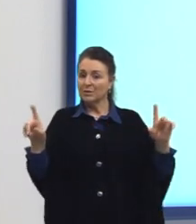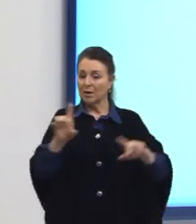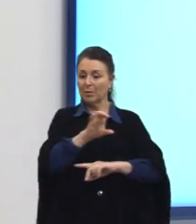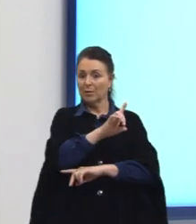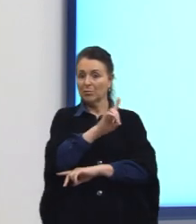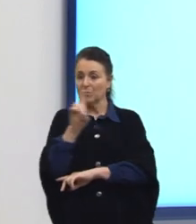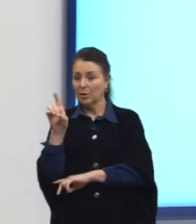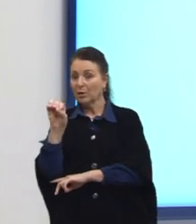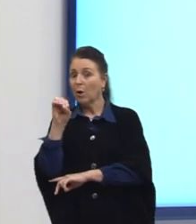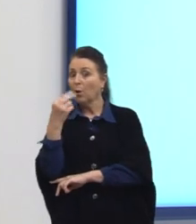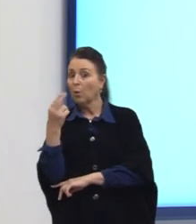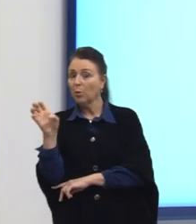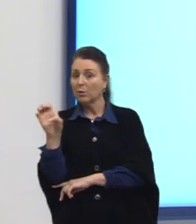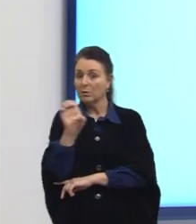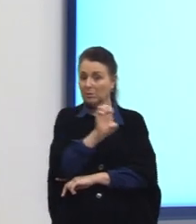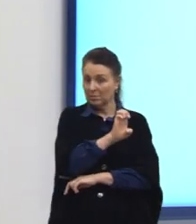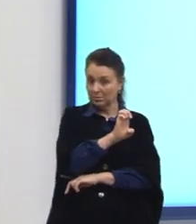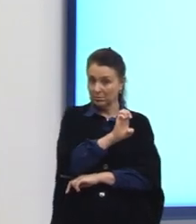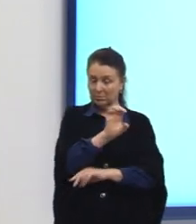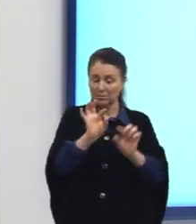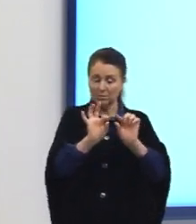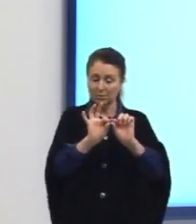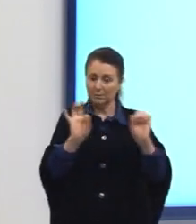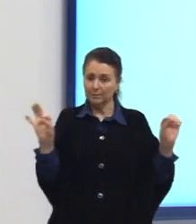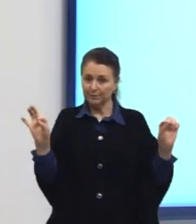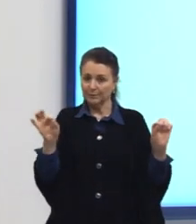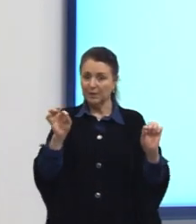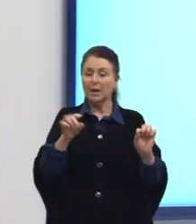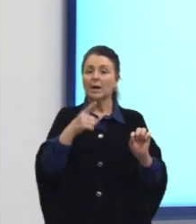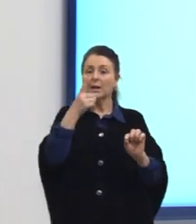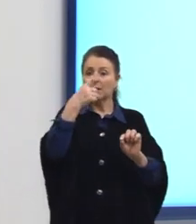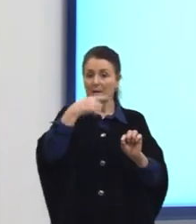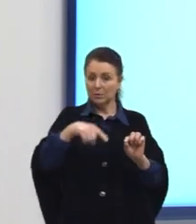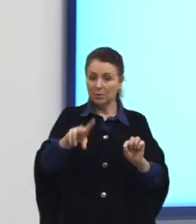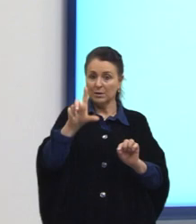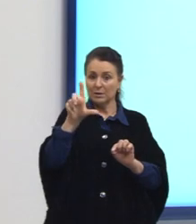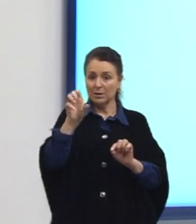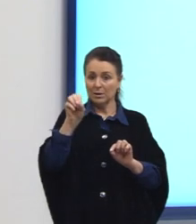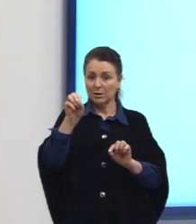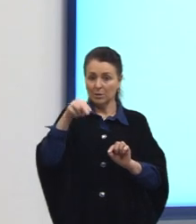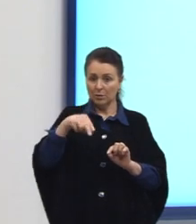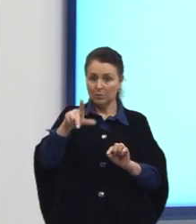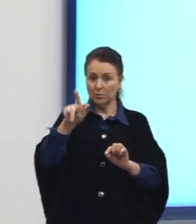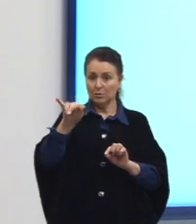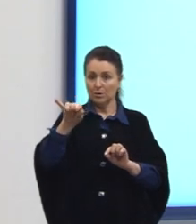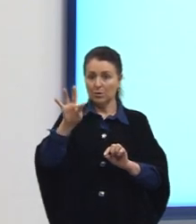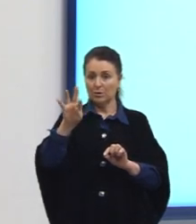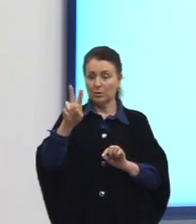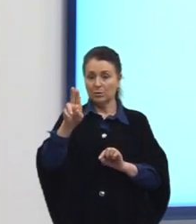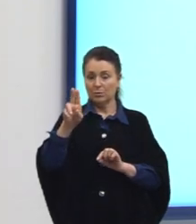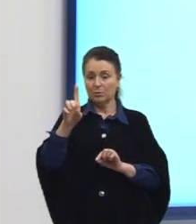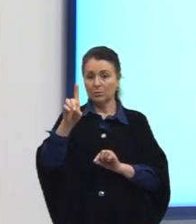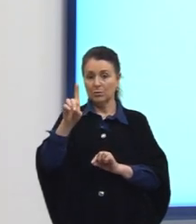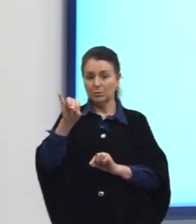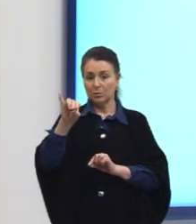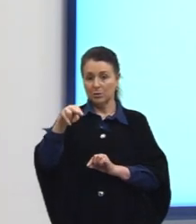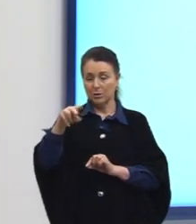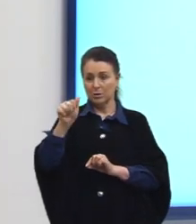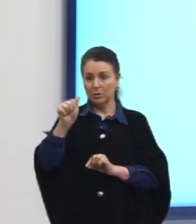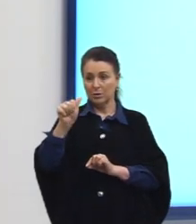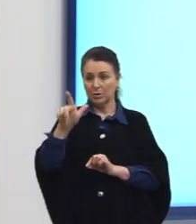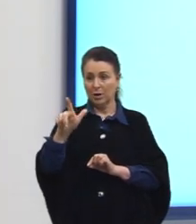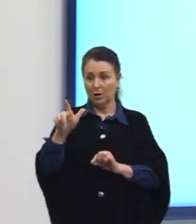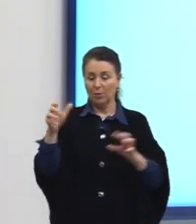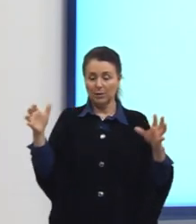direita ou para esquerda de forma horizontal já nas ondas longitudinais se eu pegar uma mola e começar a